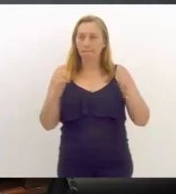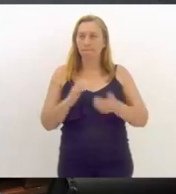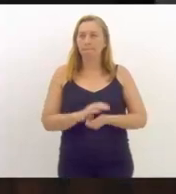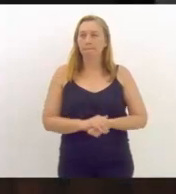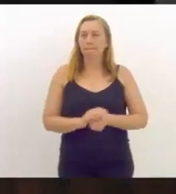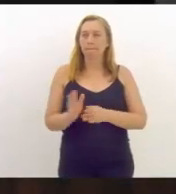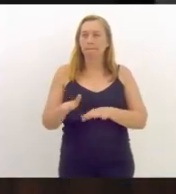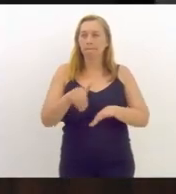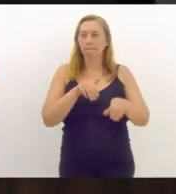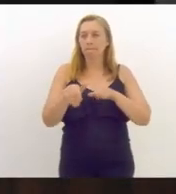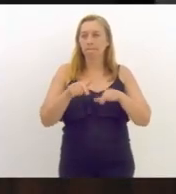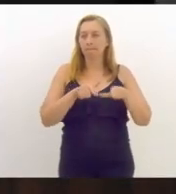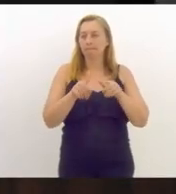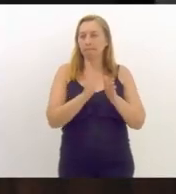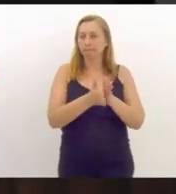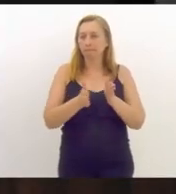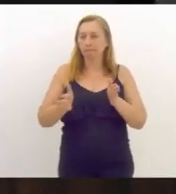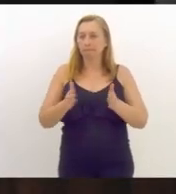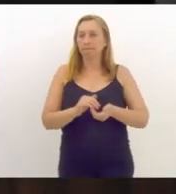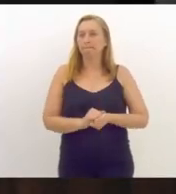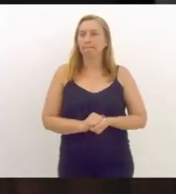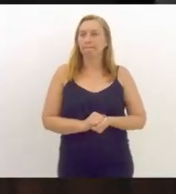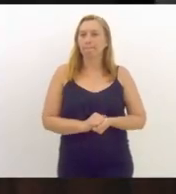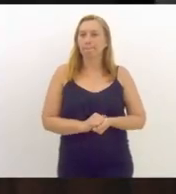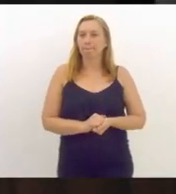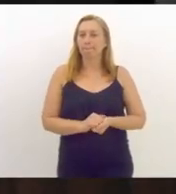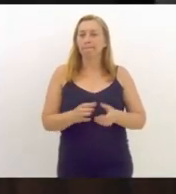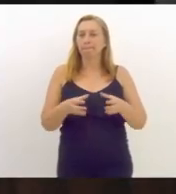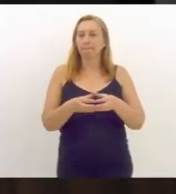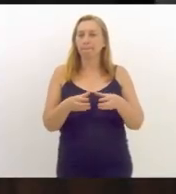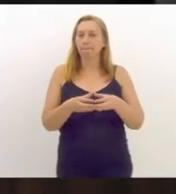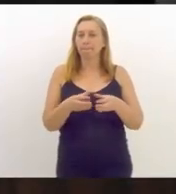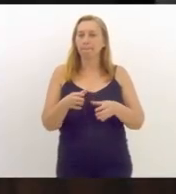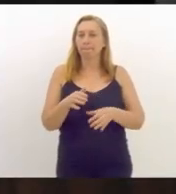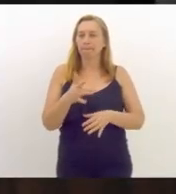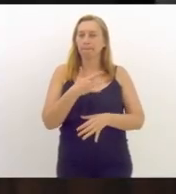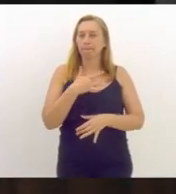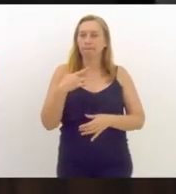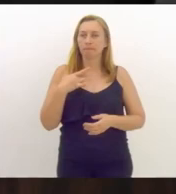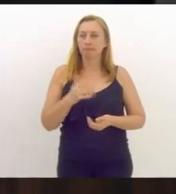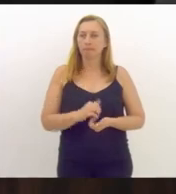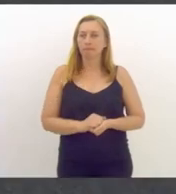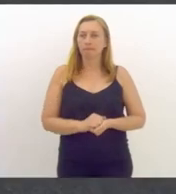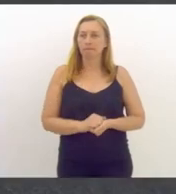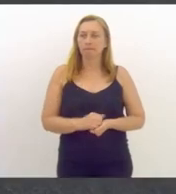presenciamos trabalhos à ordem comissão de saúde